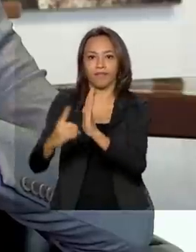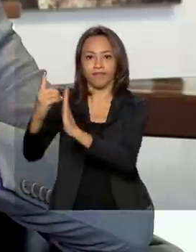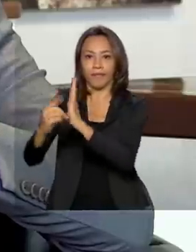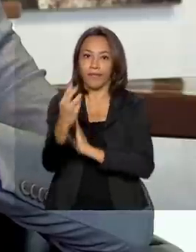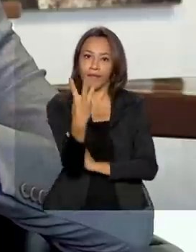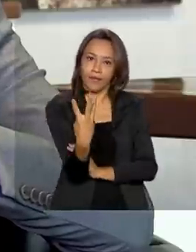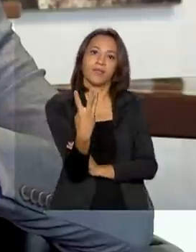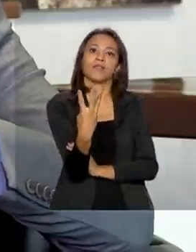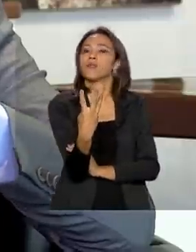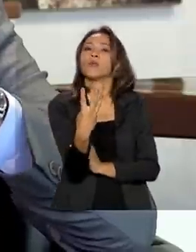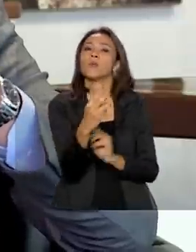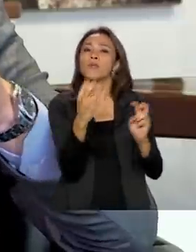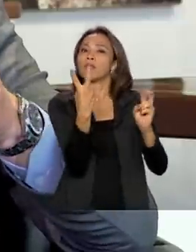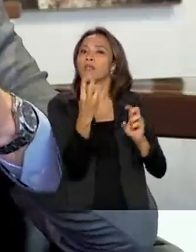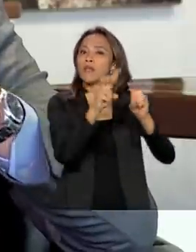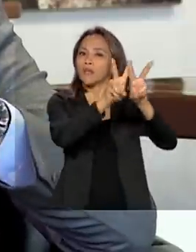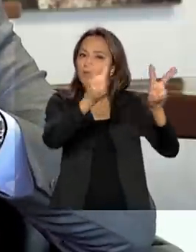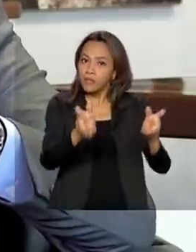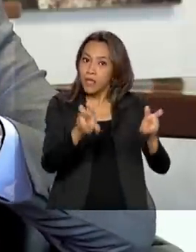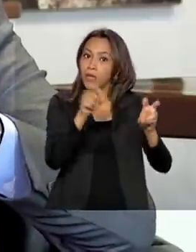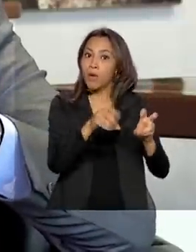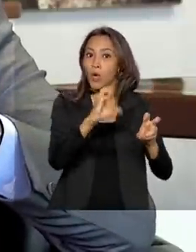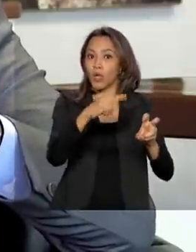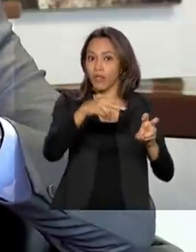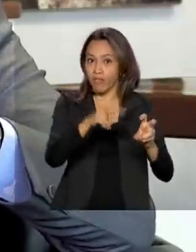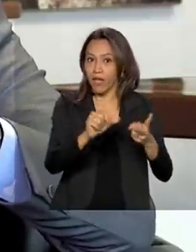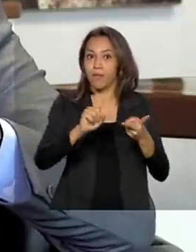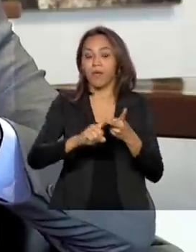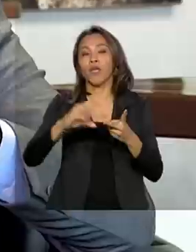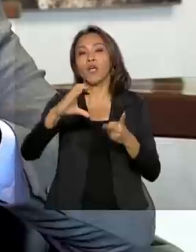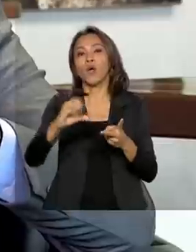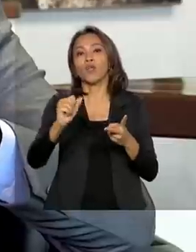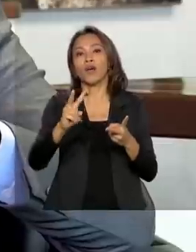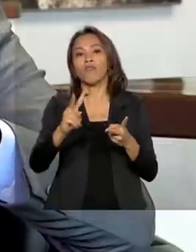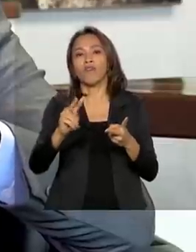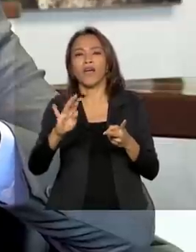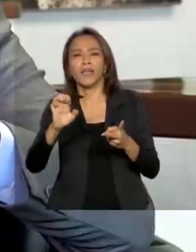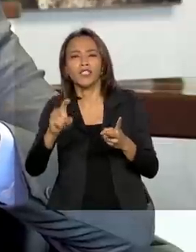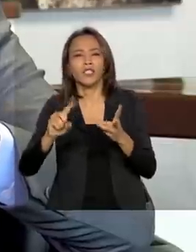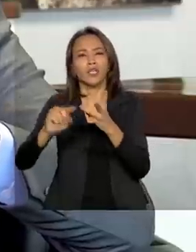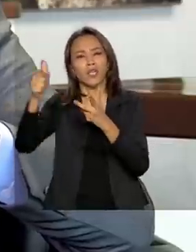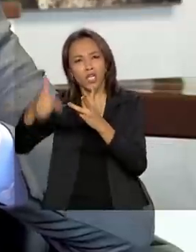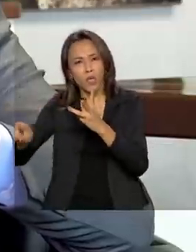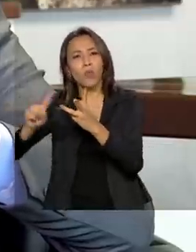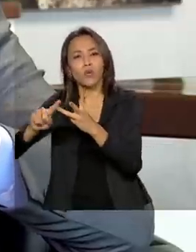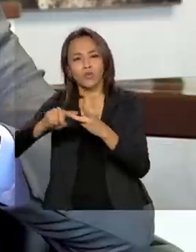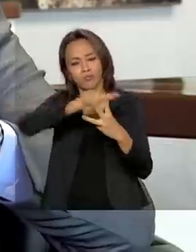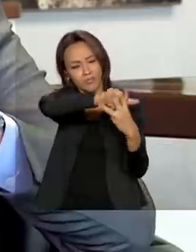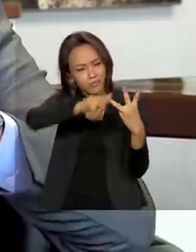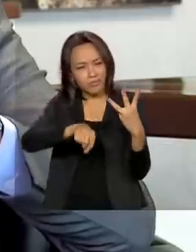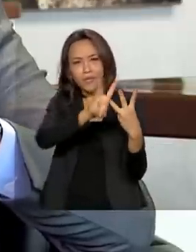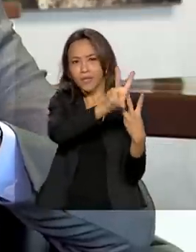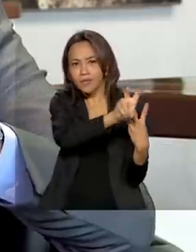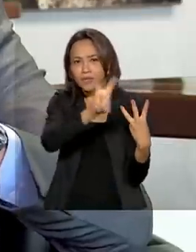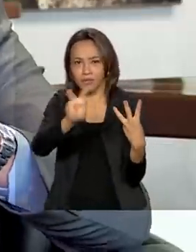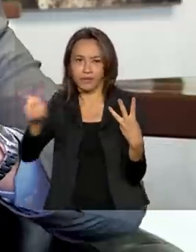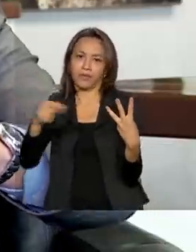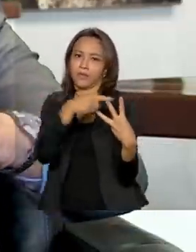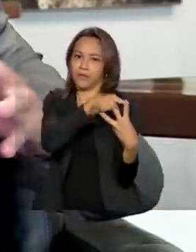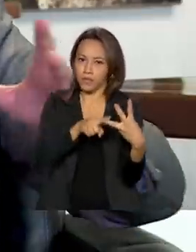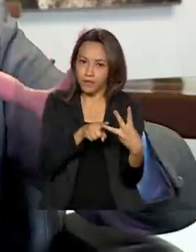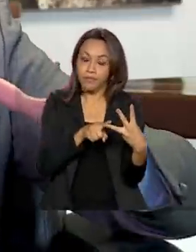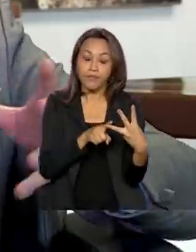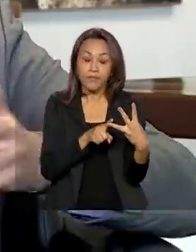que tratam de três temas: o CONAVEG, CONARED e o SIM, que é o Comissão Interministerial de Mudança Climática.